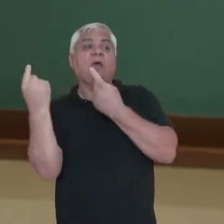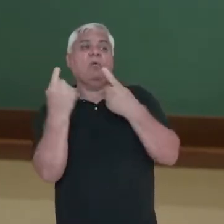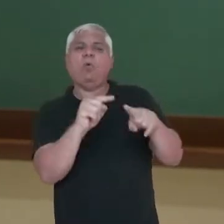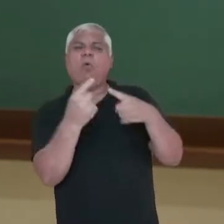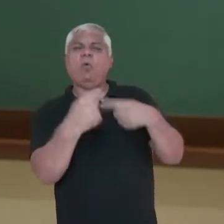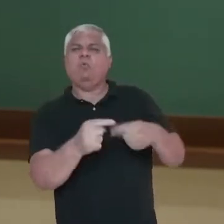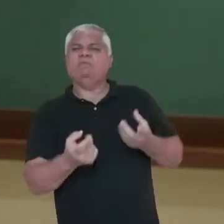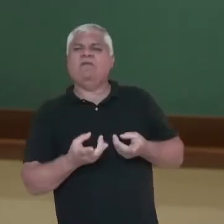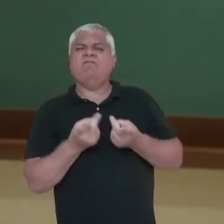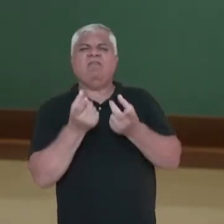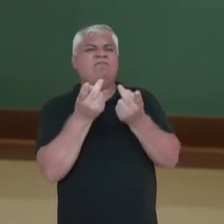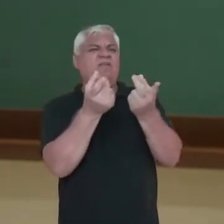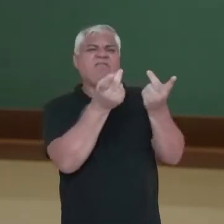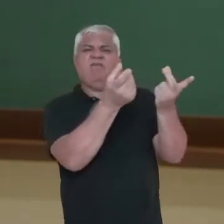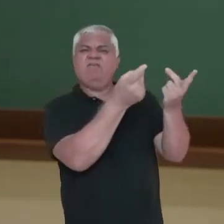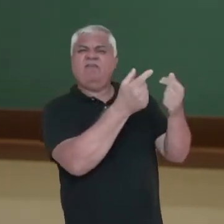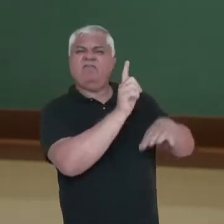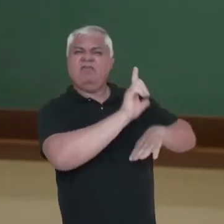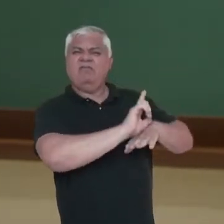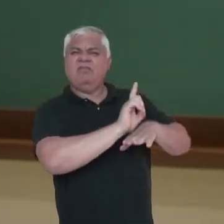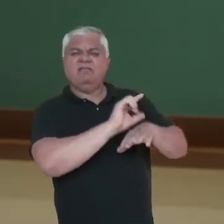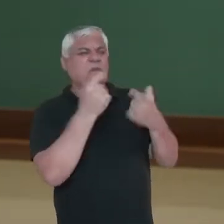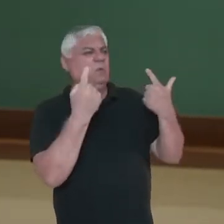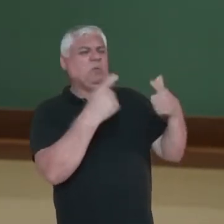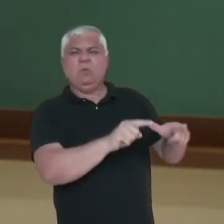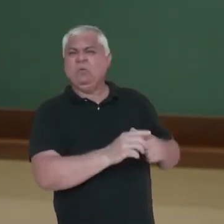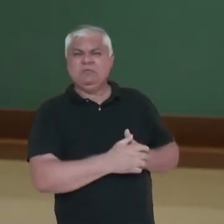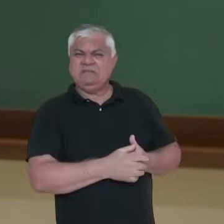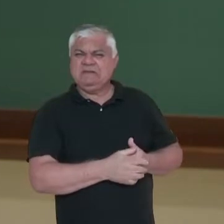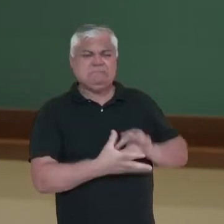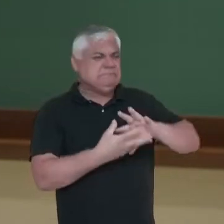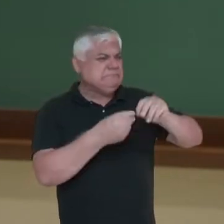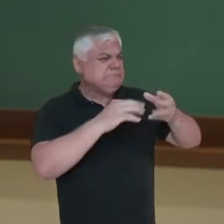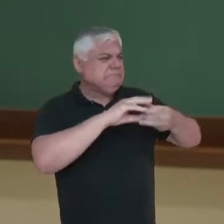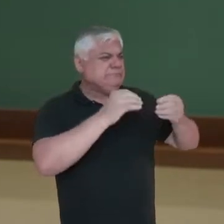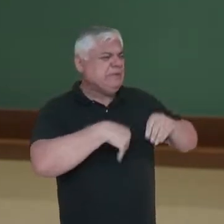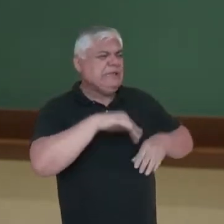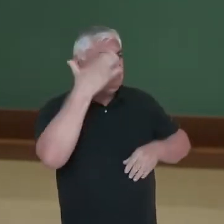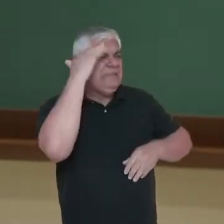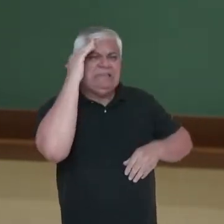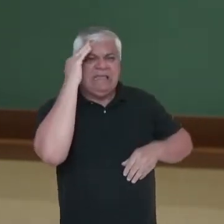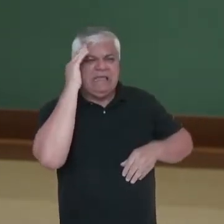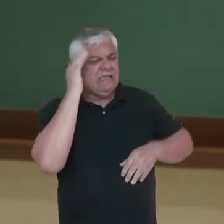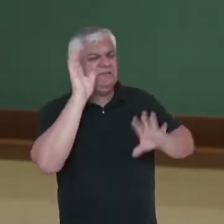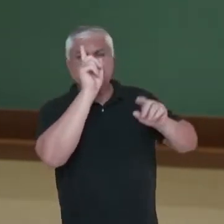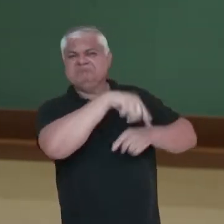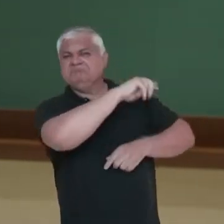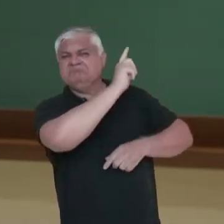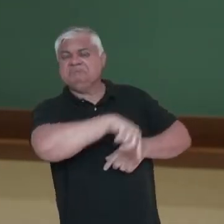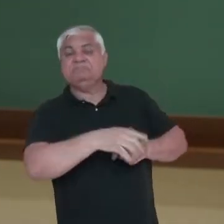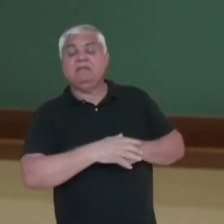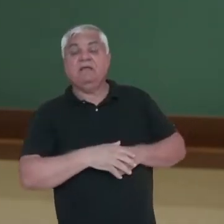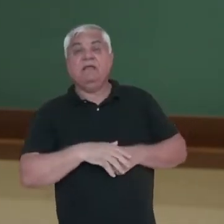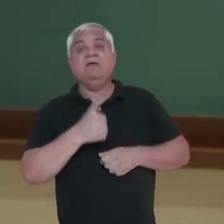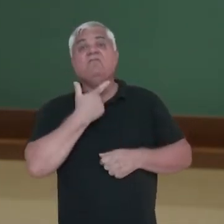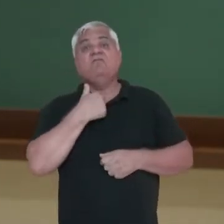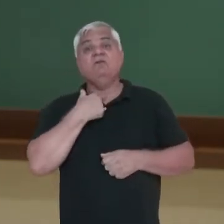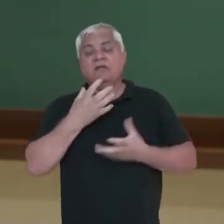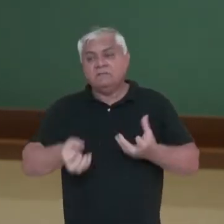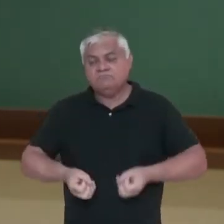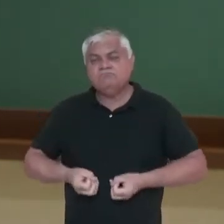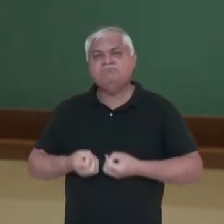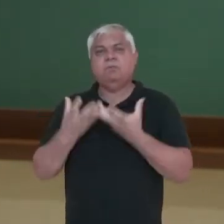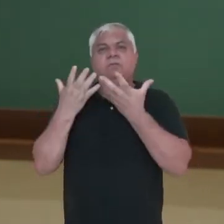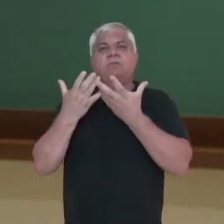era com outra arte abstrata ele era ponta esse movimento de arte existe então ele queria fazer uma arte que fosse uma fácil compreensão marca espontânea